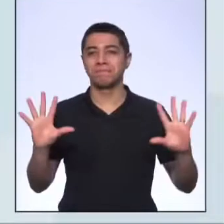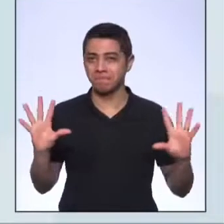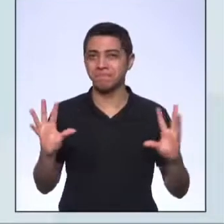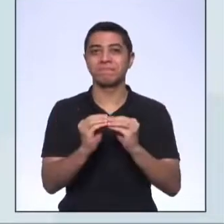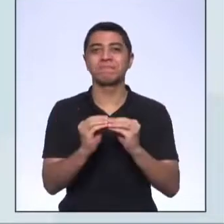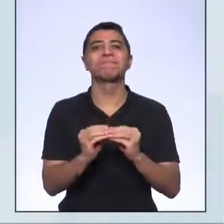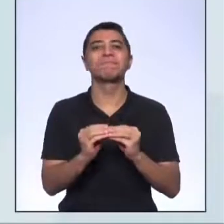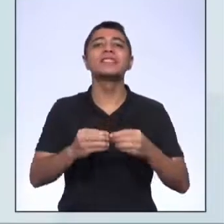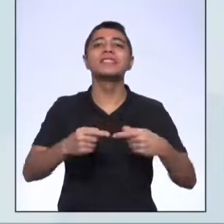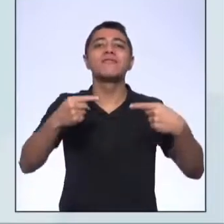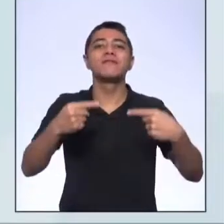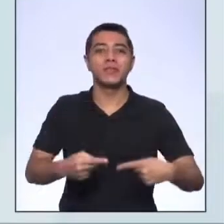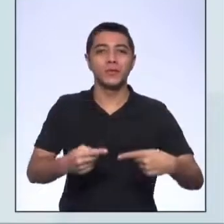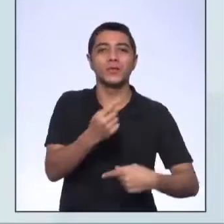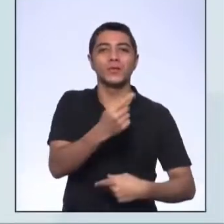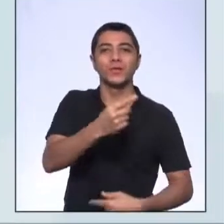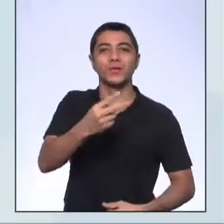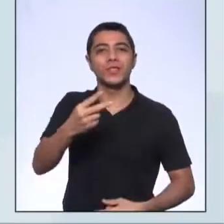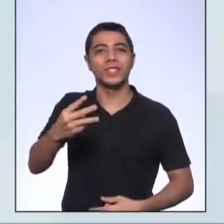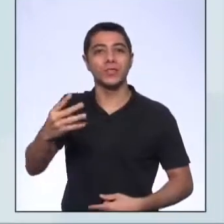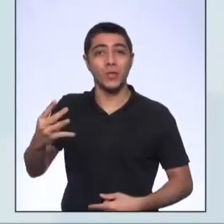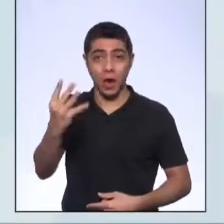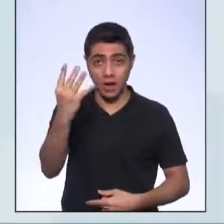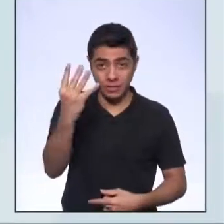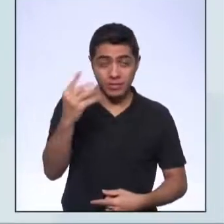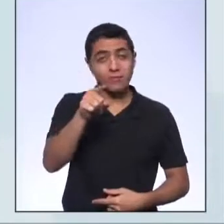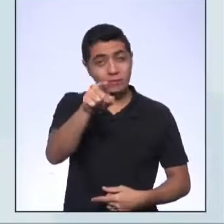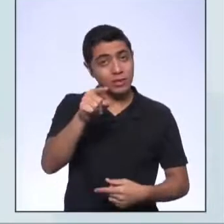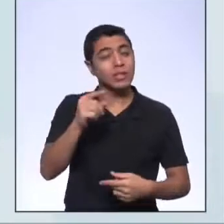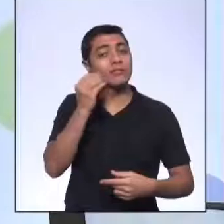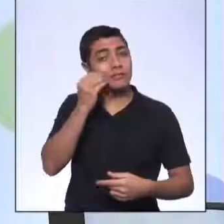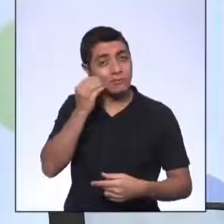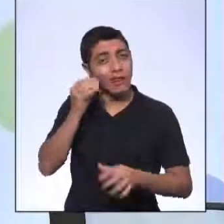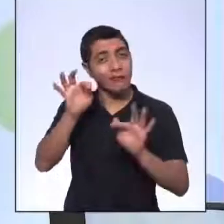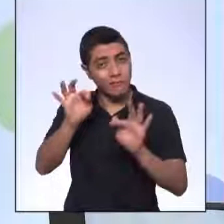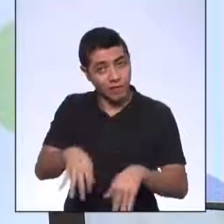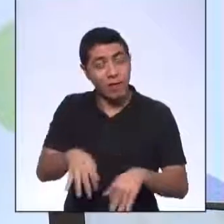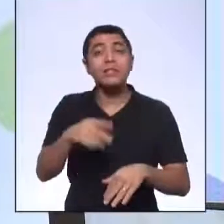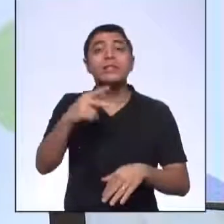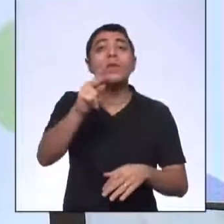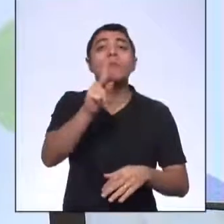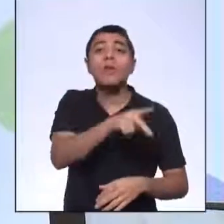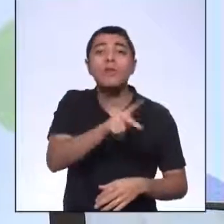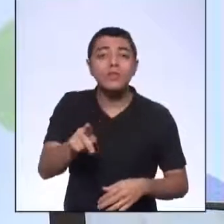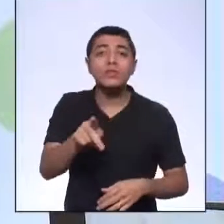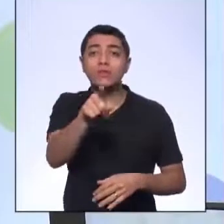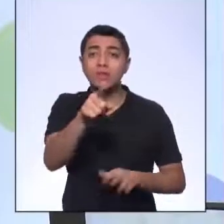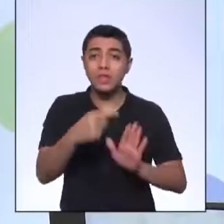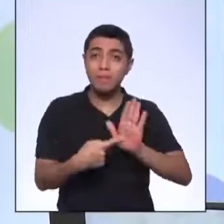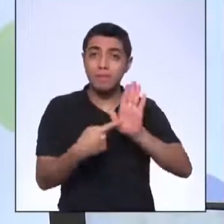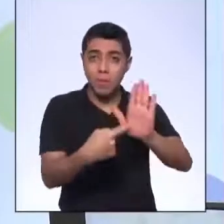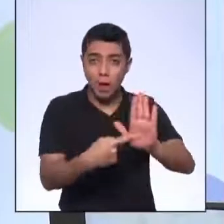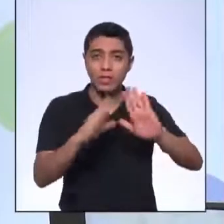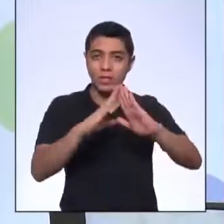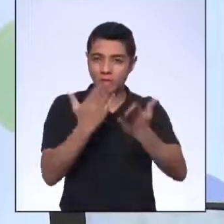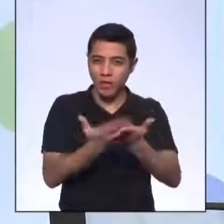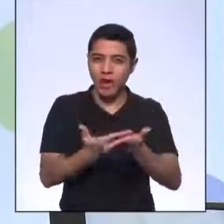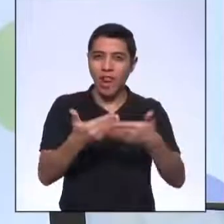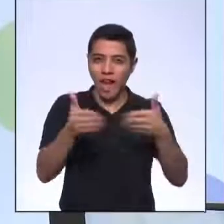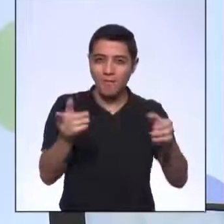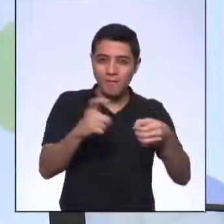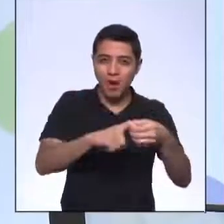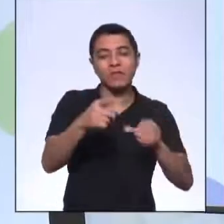quatro desafios como a gente pedir para vocês montem o portfólio apresenta para o professor de vocês na volta às aulas Ok